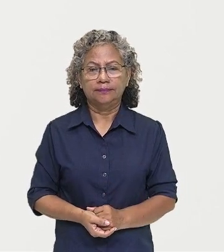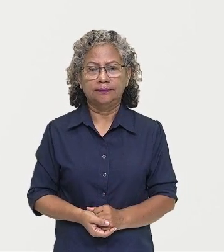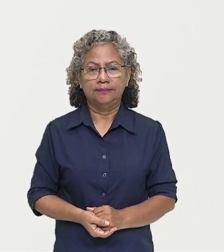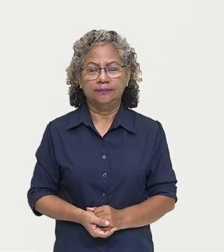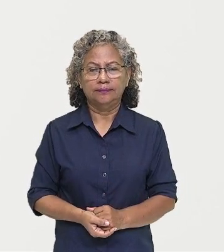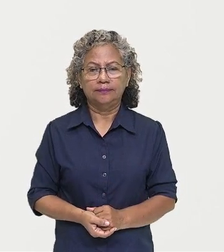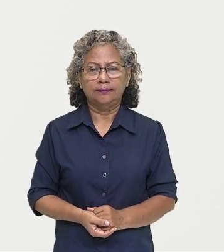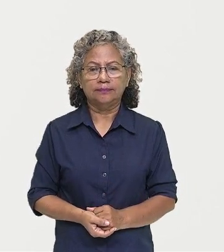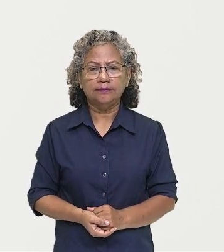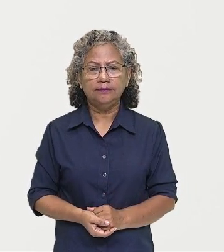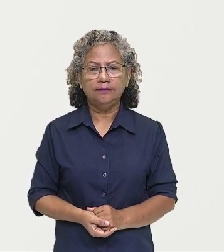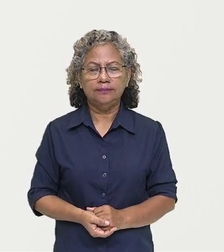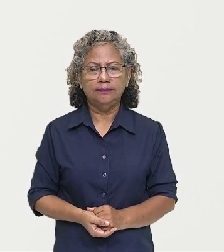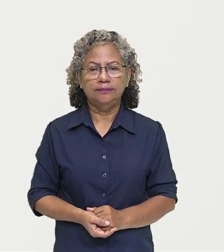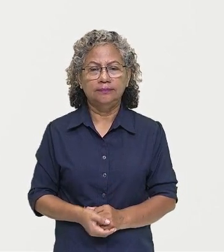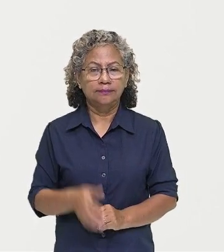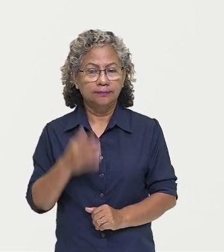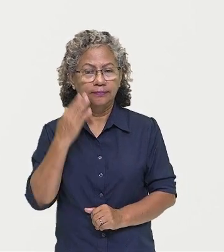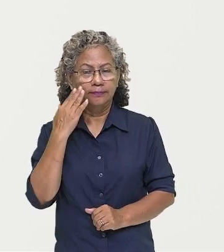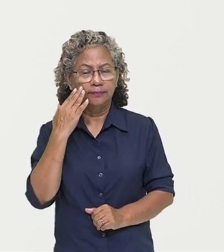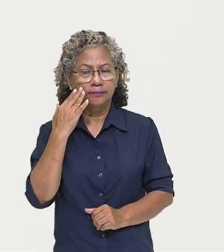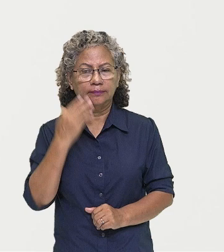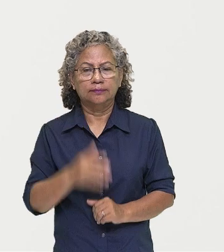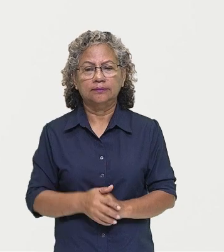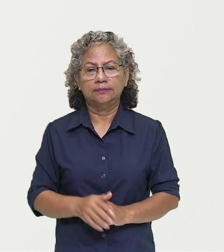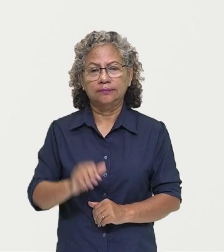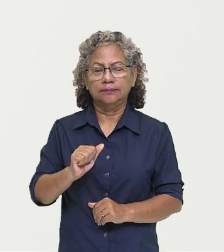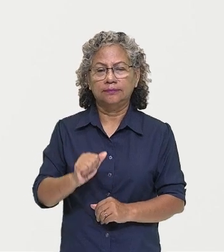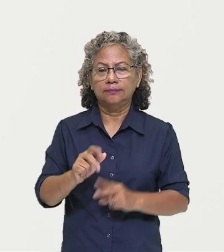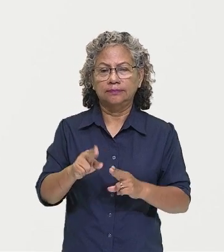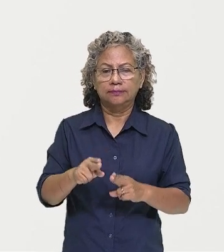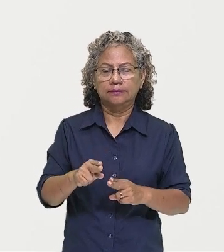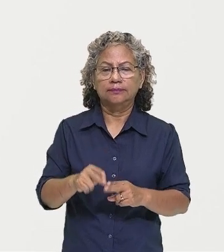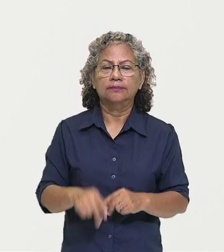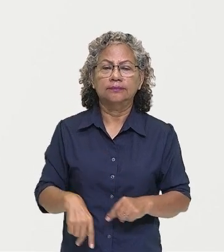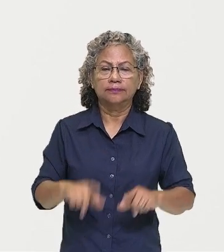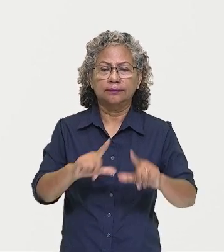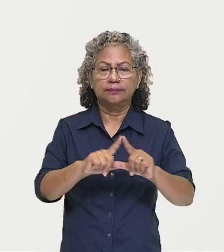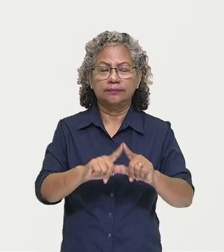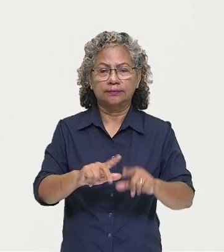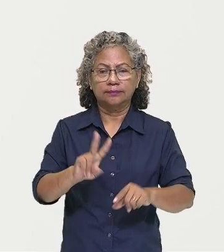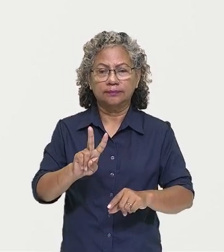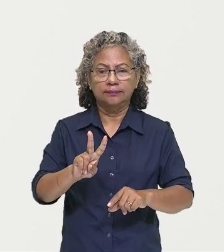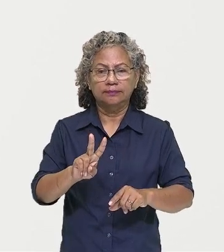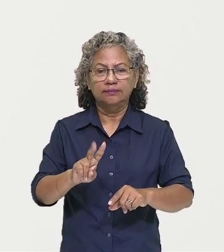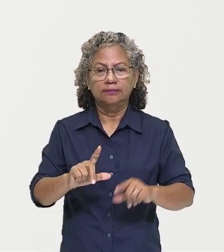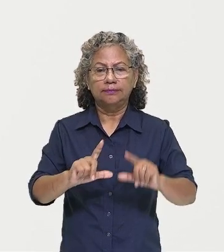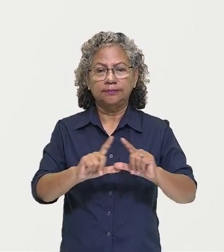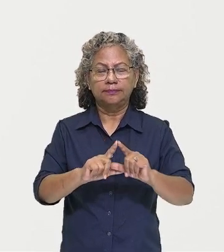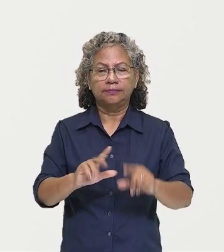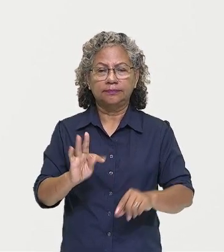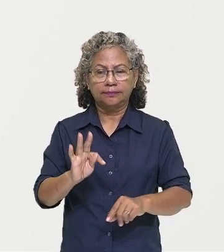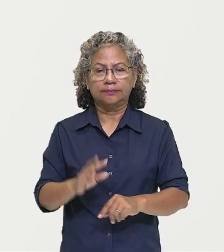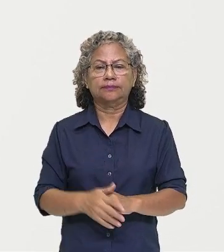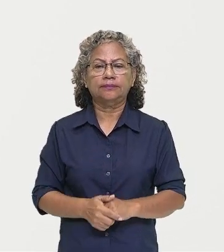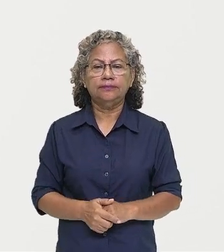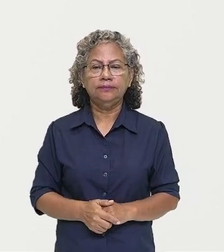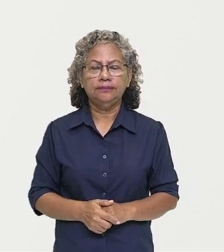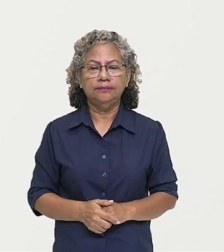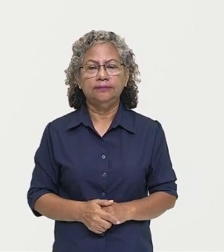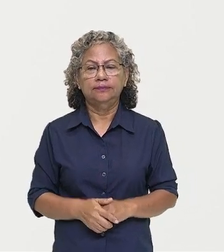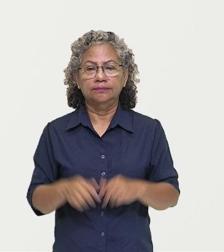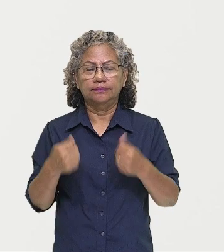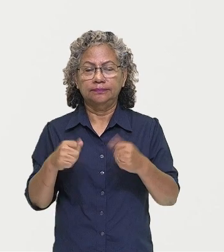Temos ΔV dividido por ΔT e substituo os valores. Temos que